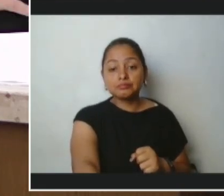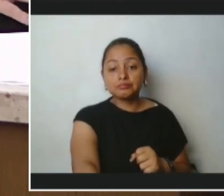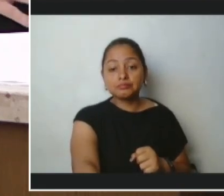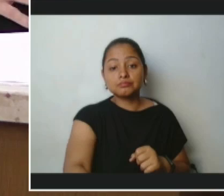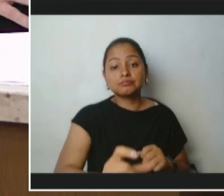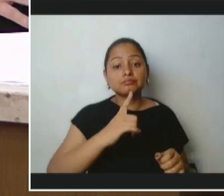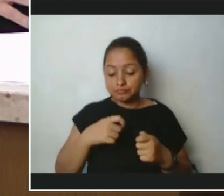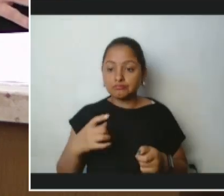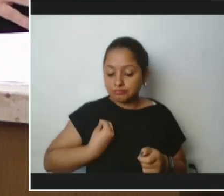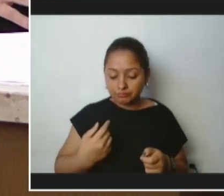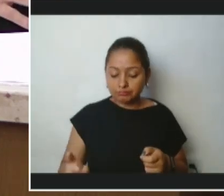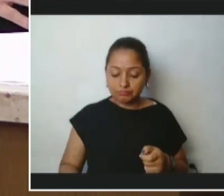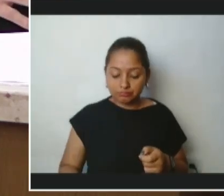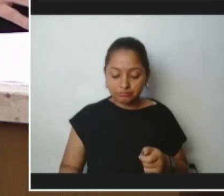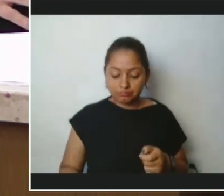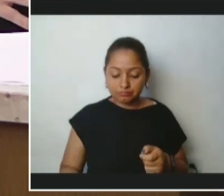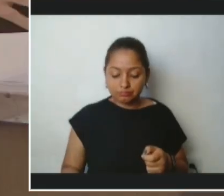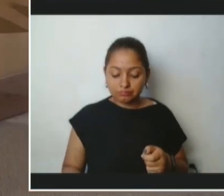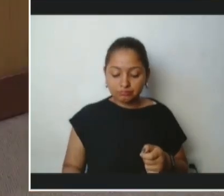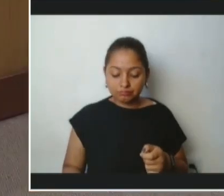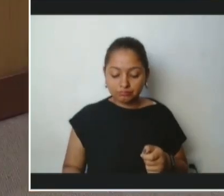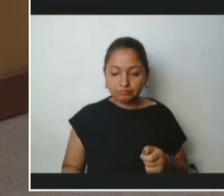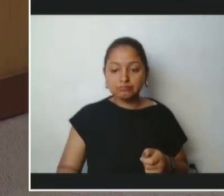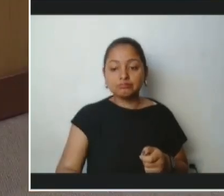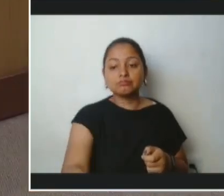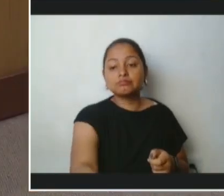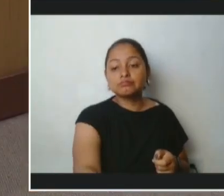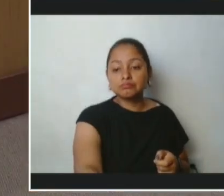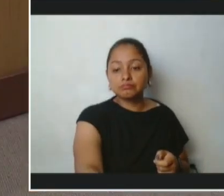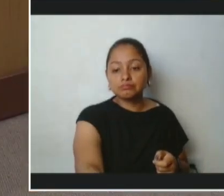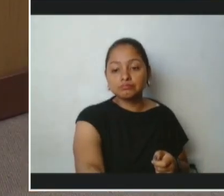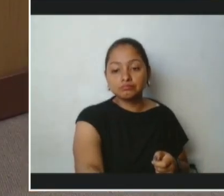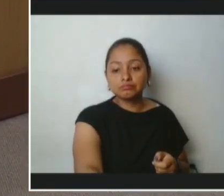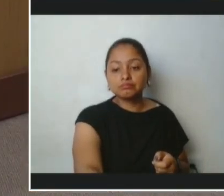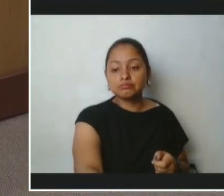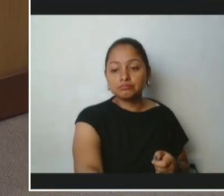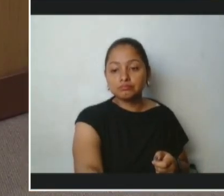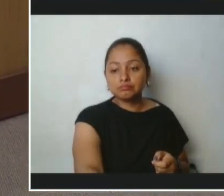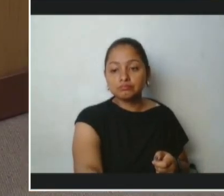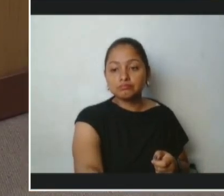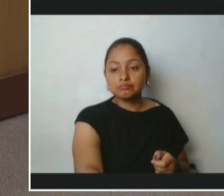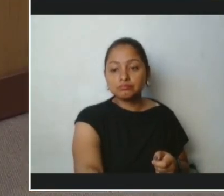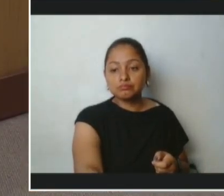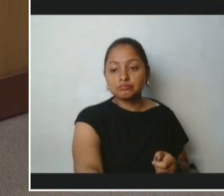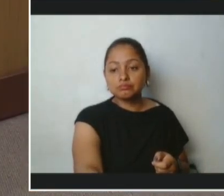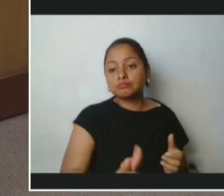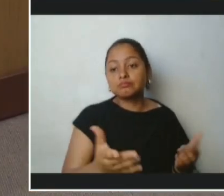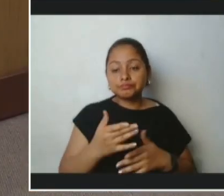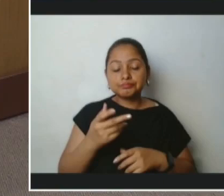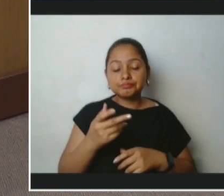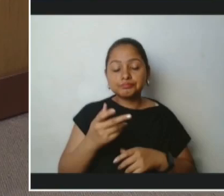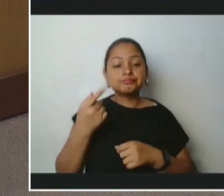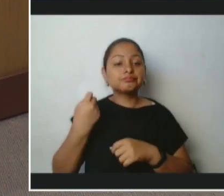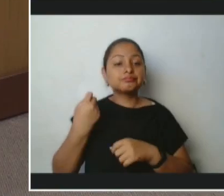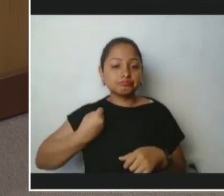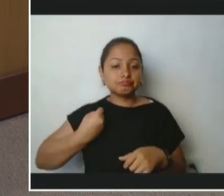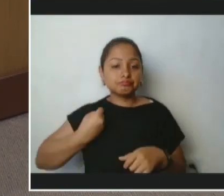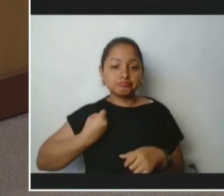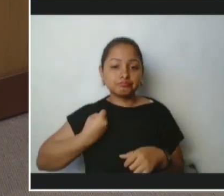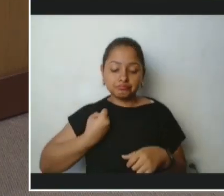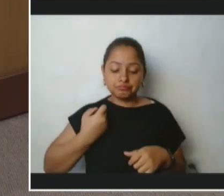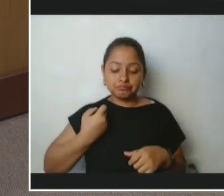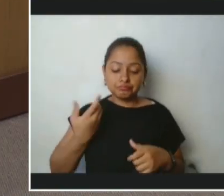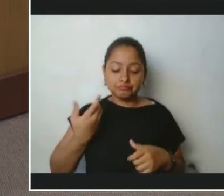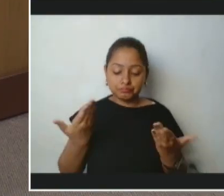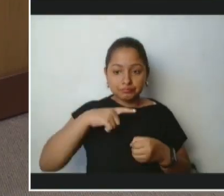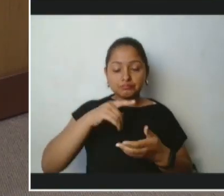consiga fazer isso. Hoje, o número que o município arrecada, o